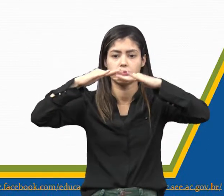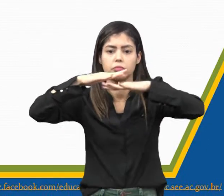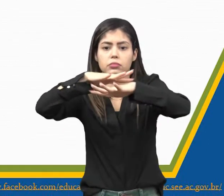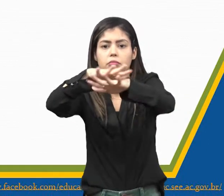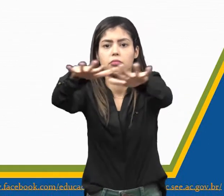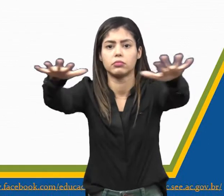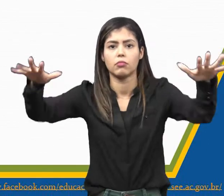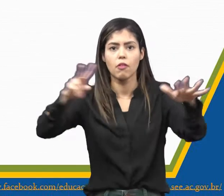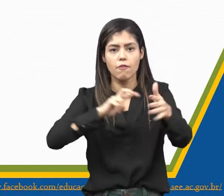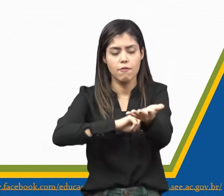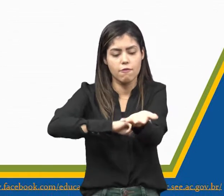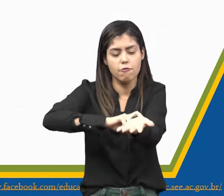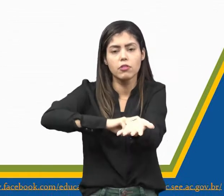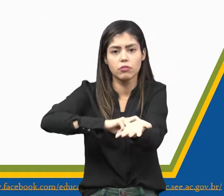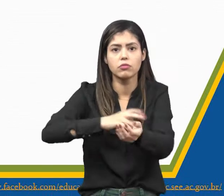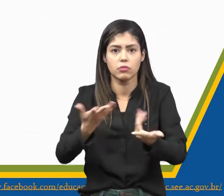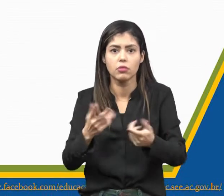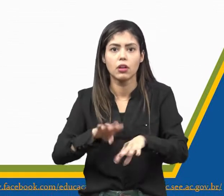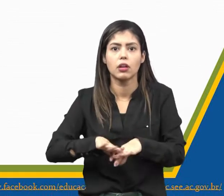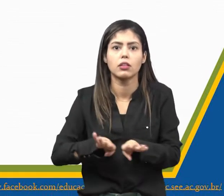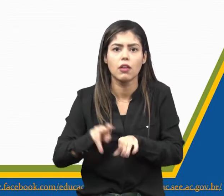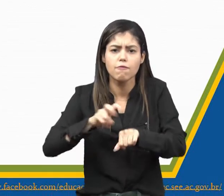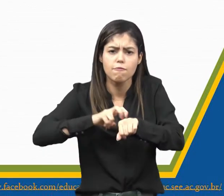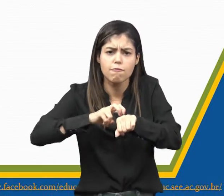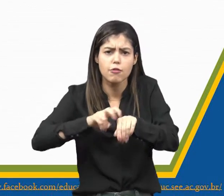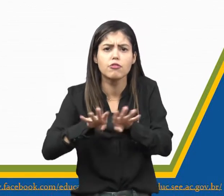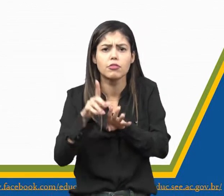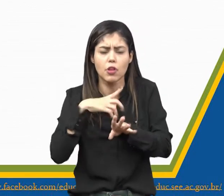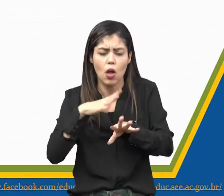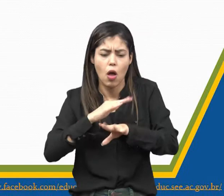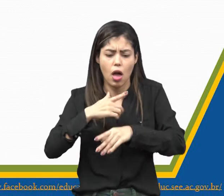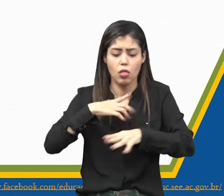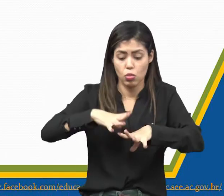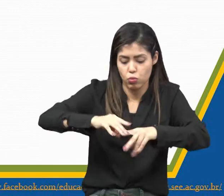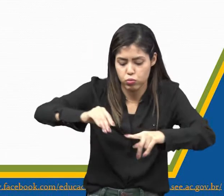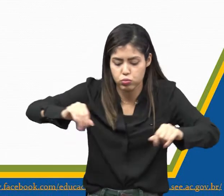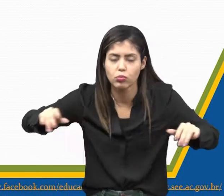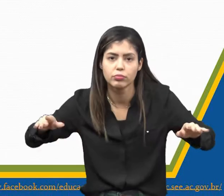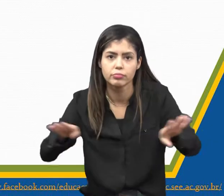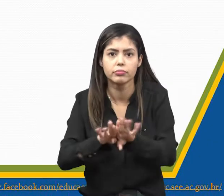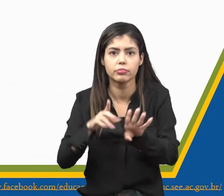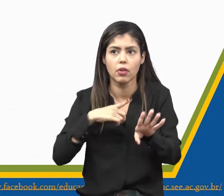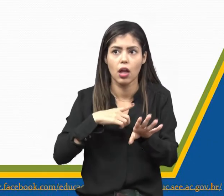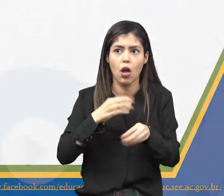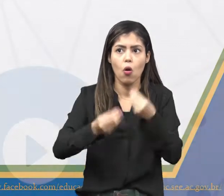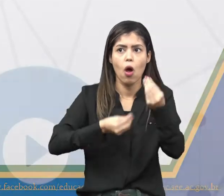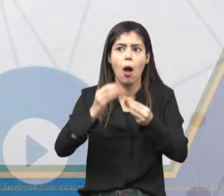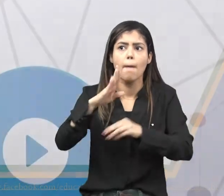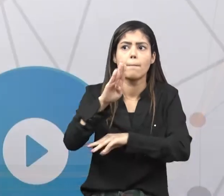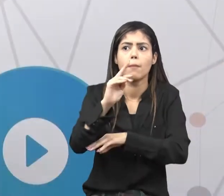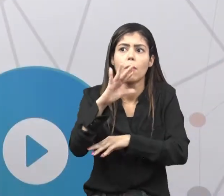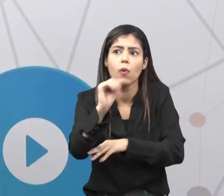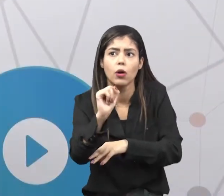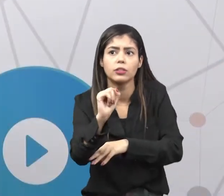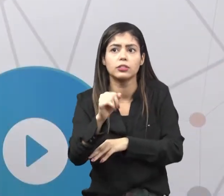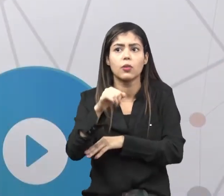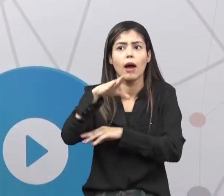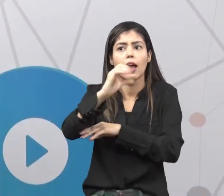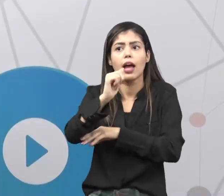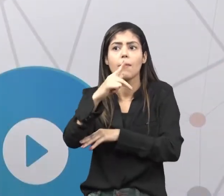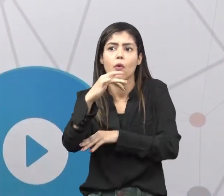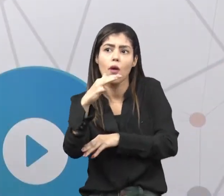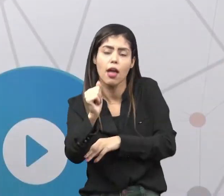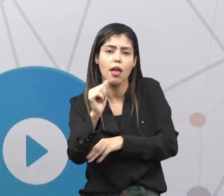mata verde, um teto verde, né? Que cobre toda a parte mesmo do solo. Então, como um bosque, como uma capoeira,